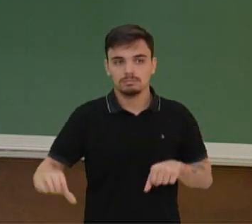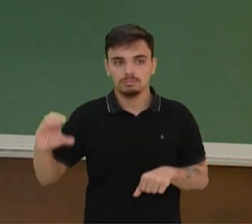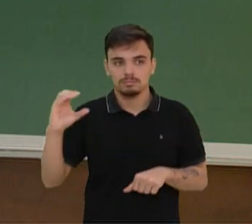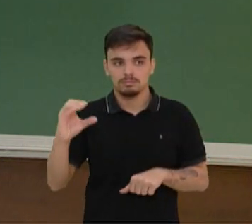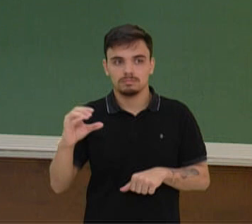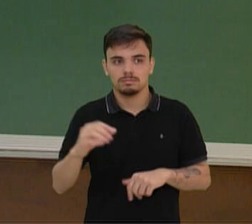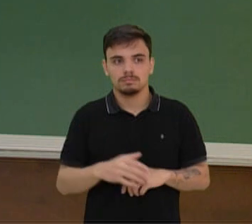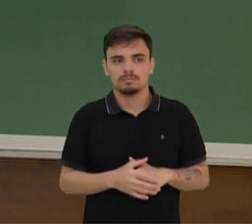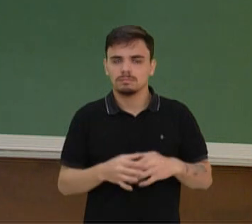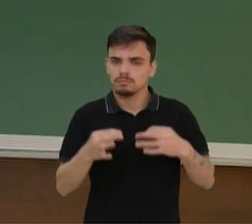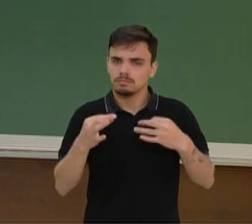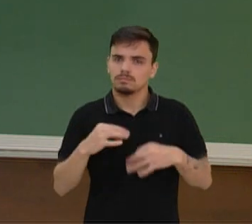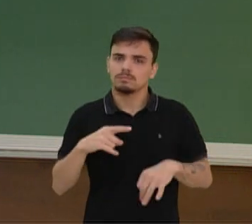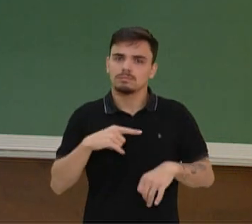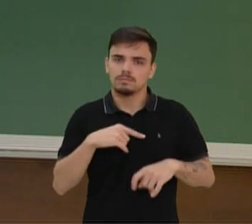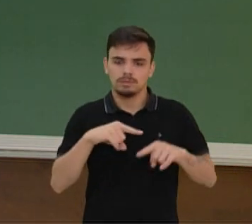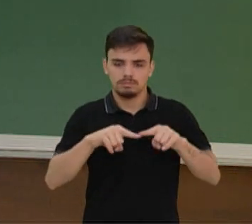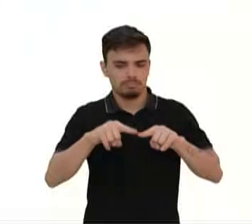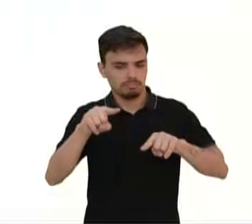de flexibilização,